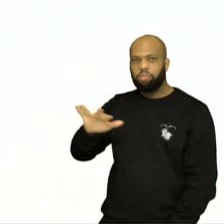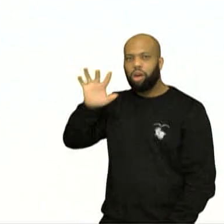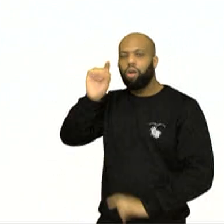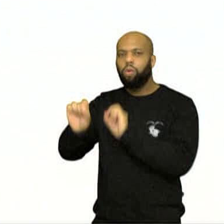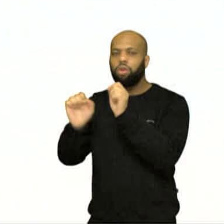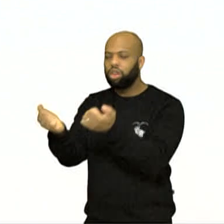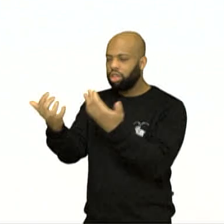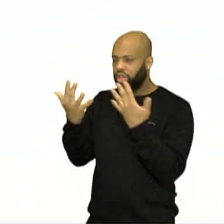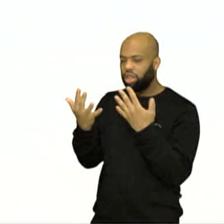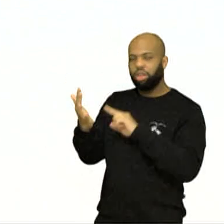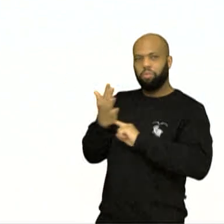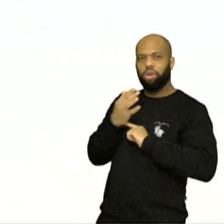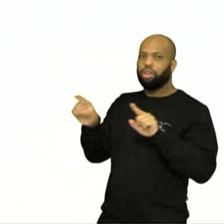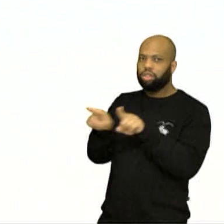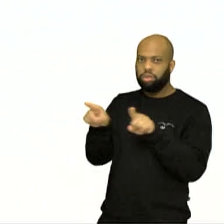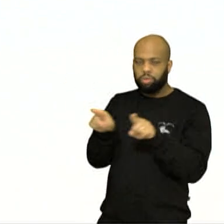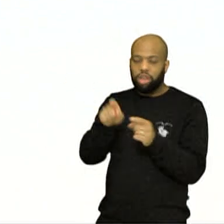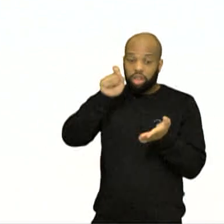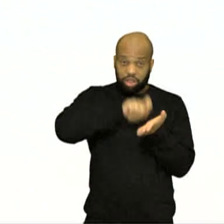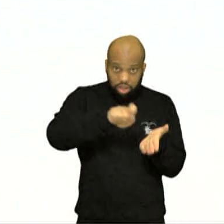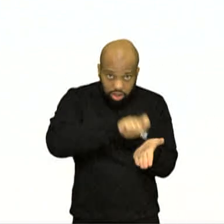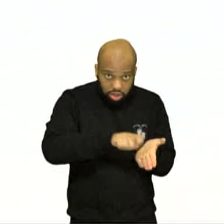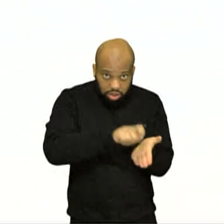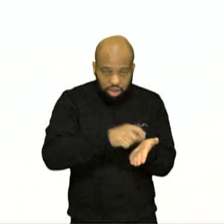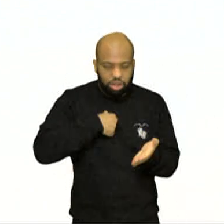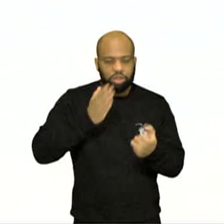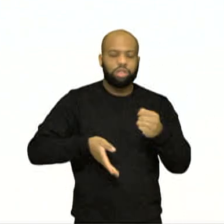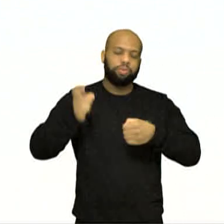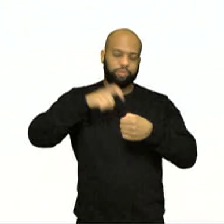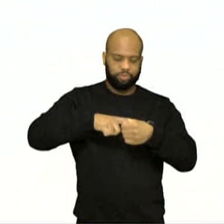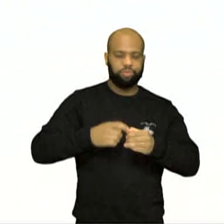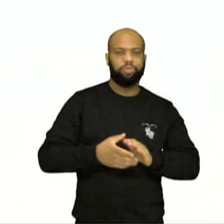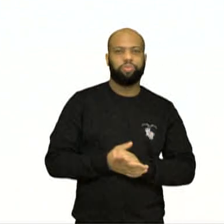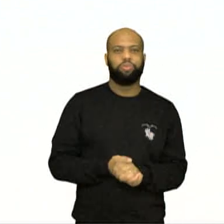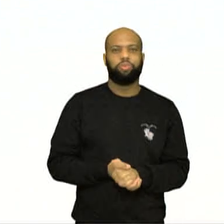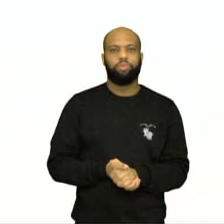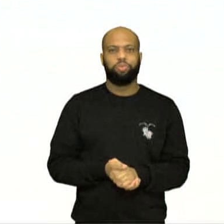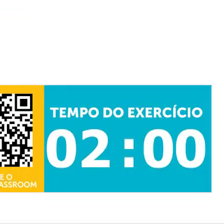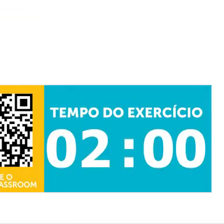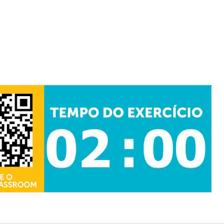nos trazer, nos remeter à Idade Média e a gente já volta.